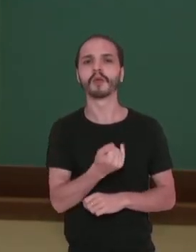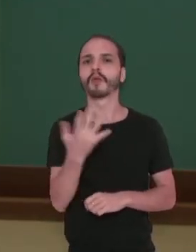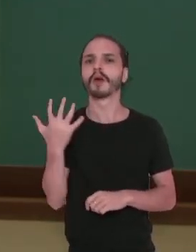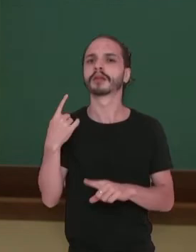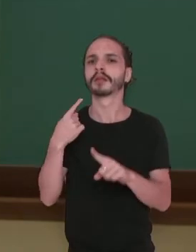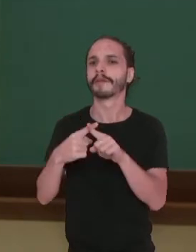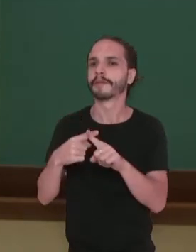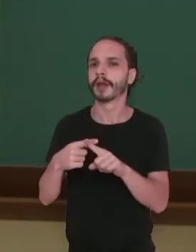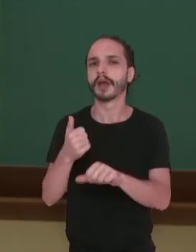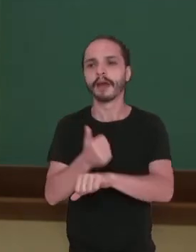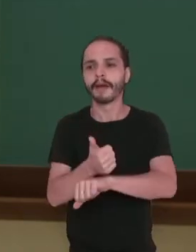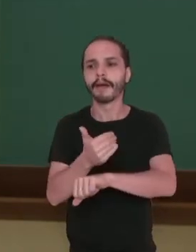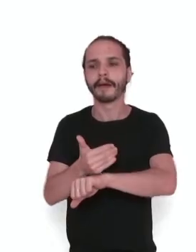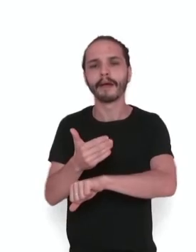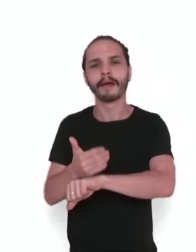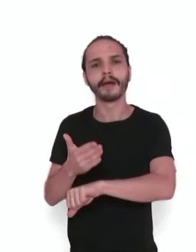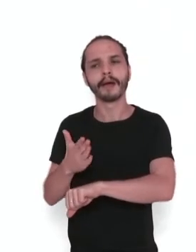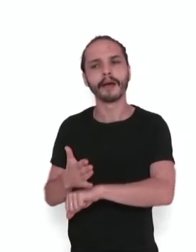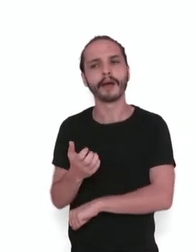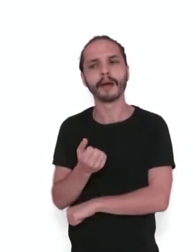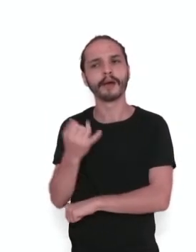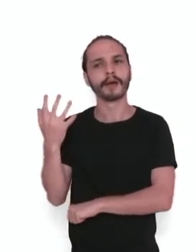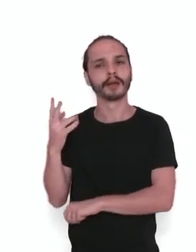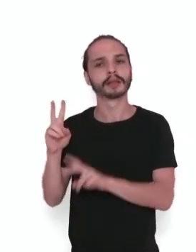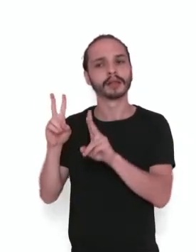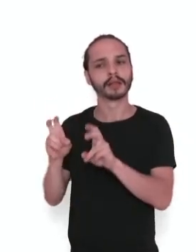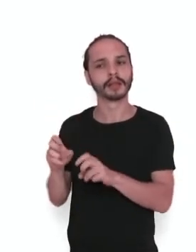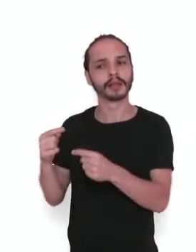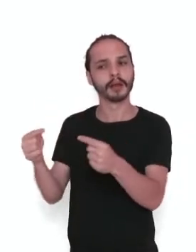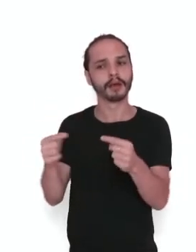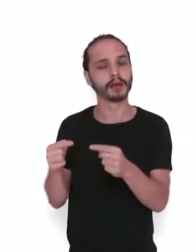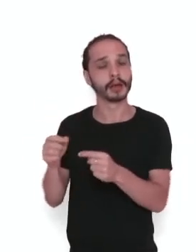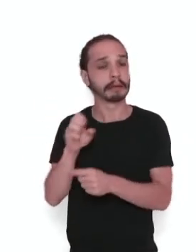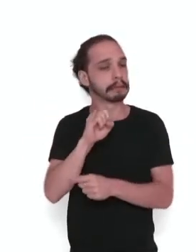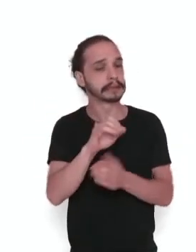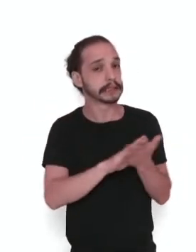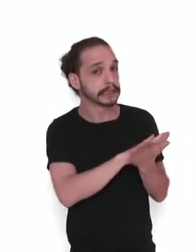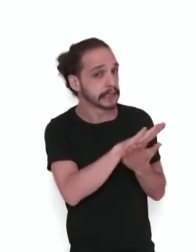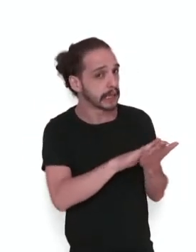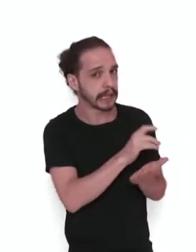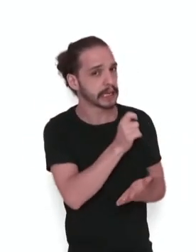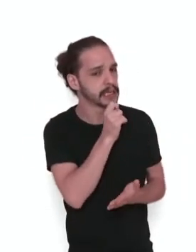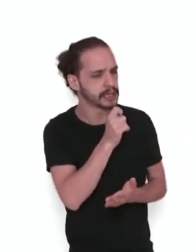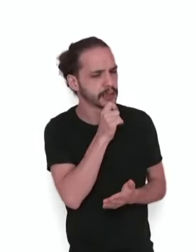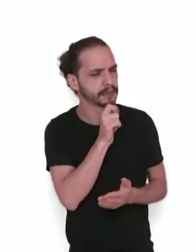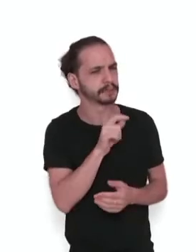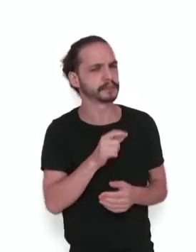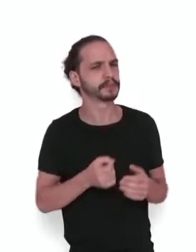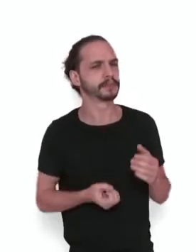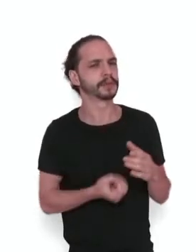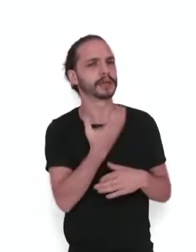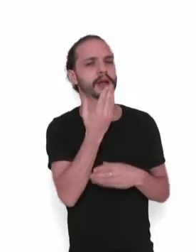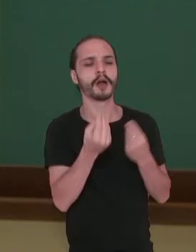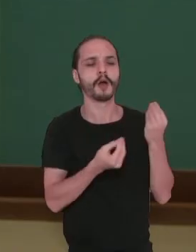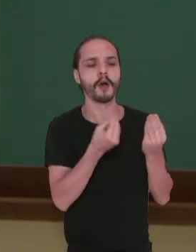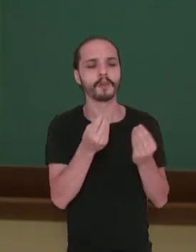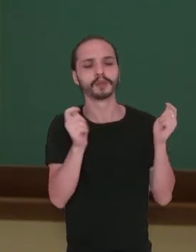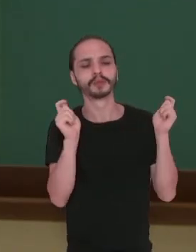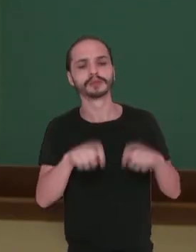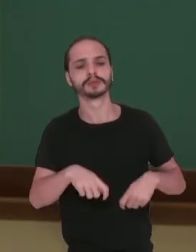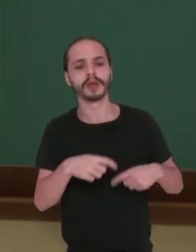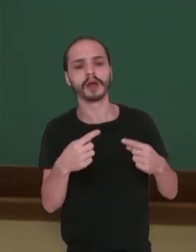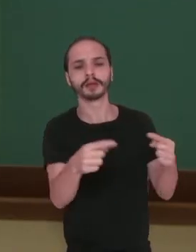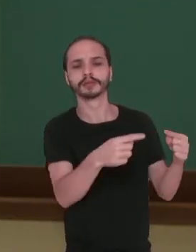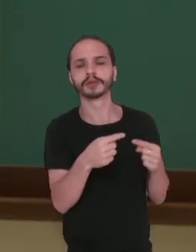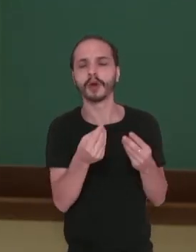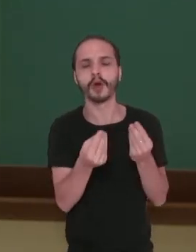é abordado? E em caso negativo, levante hipóteses como essa discussão poderia ocorrer nesse